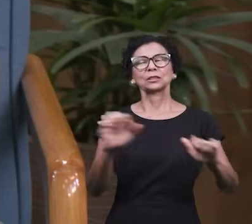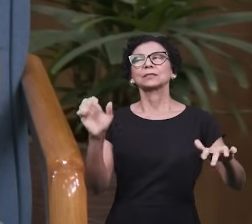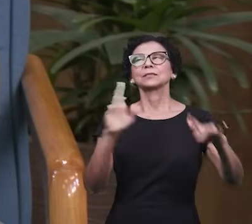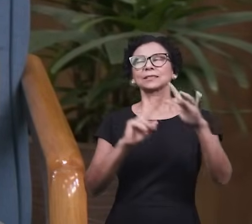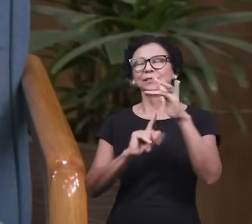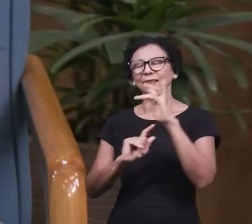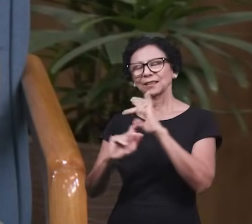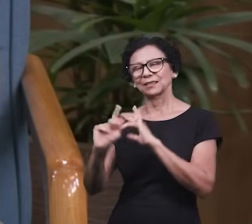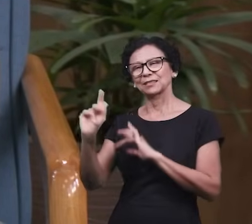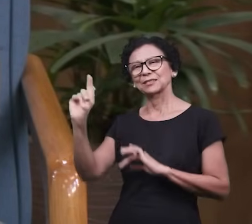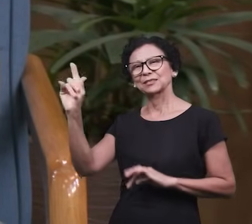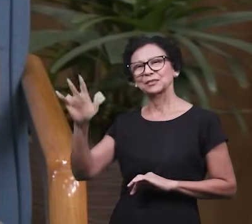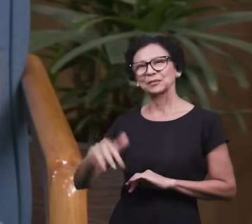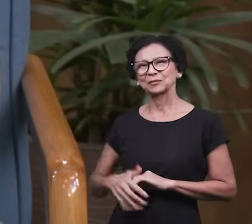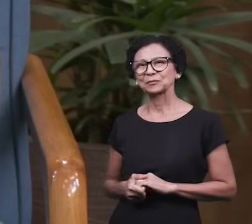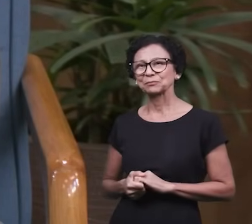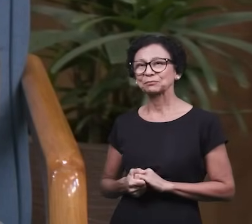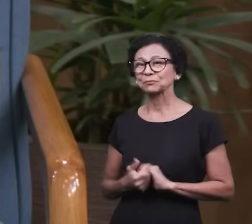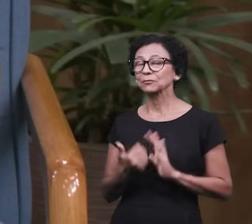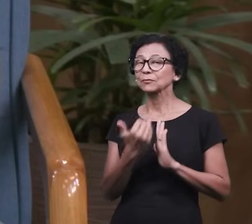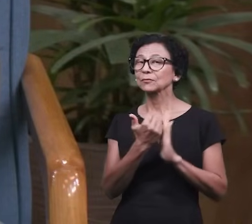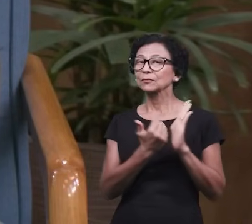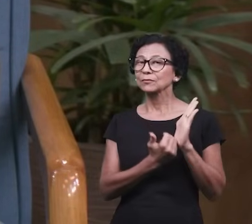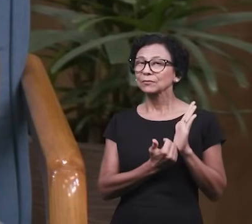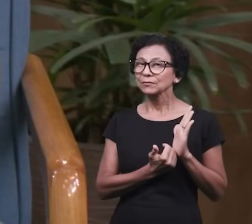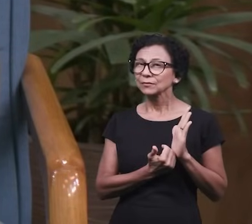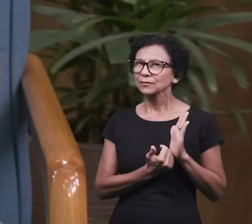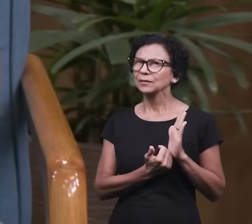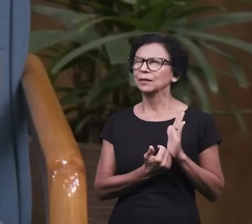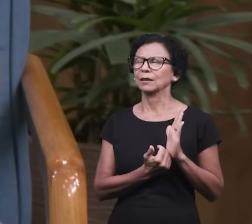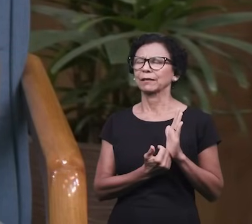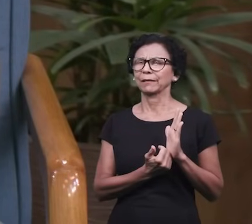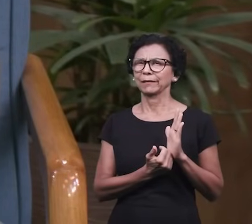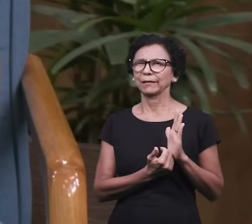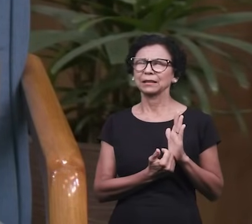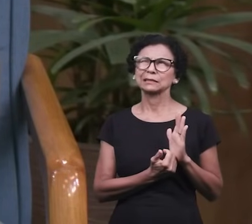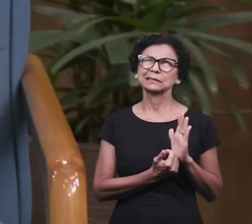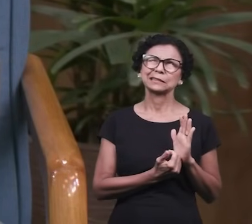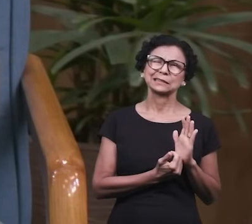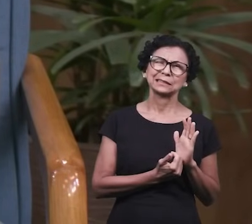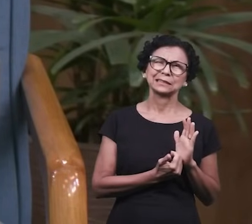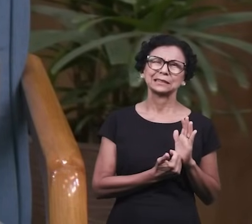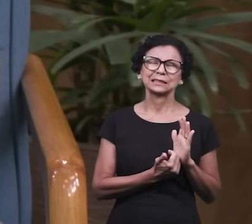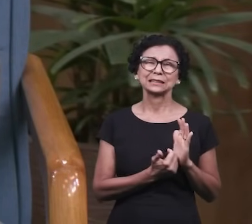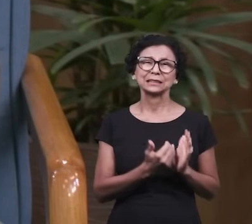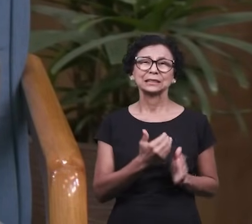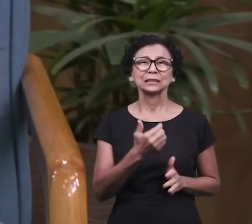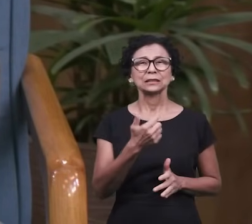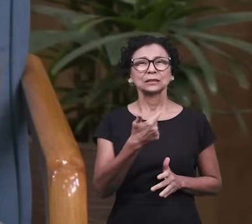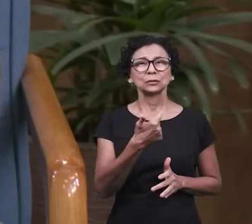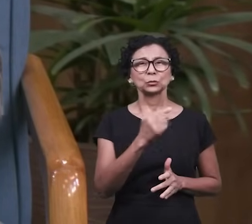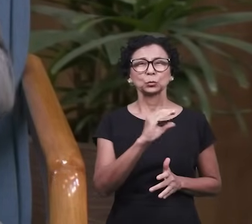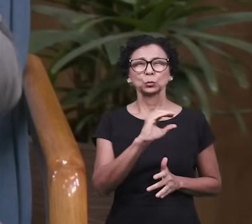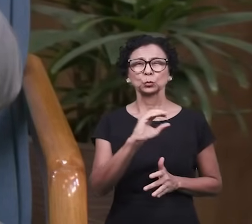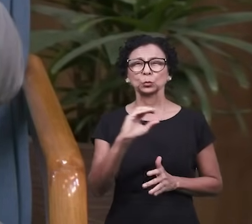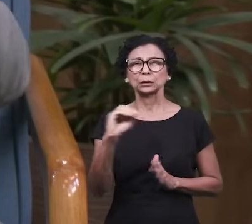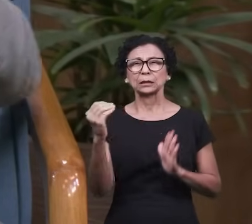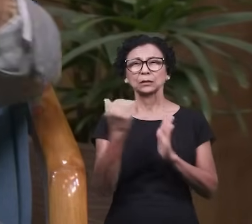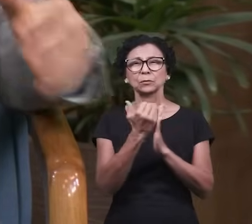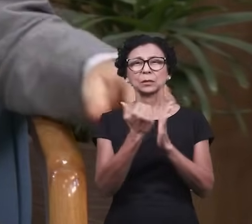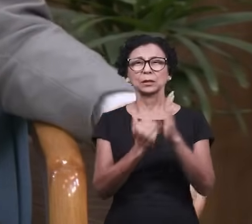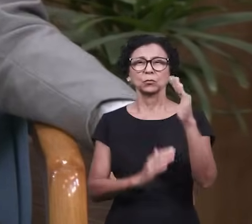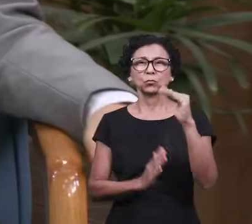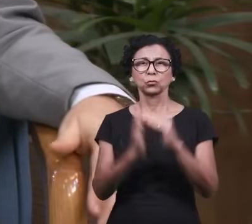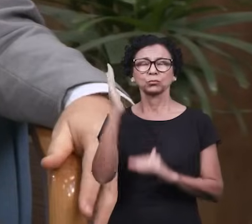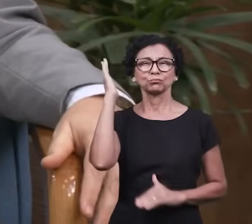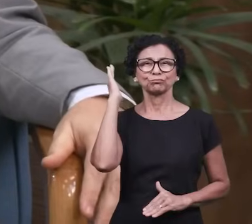Anunciando o Evangelho Eterno. É um programa que já passou de 200 edições, já passamos algum tempo da